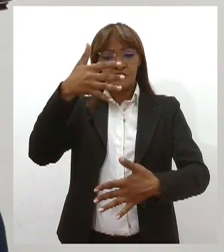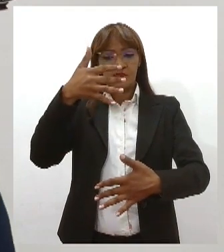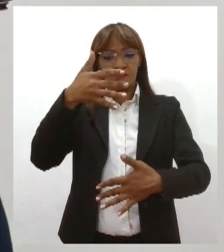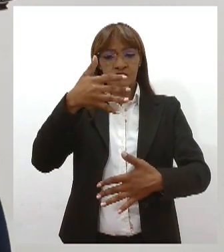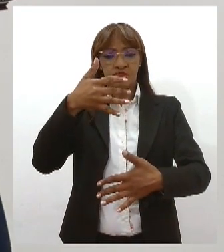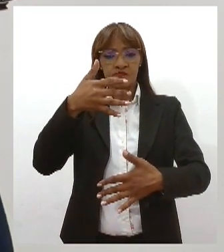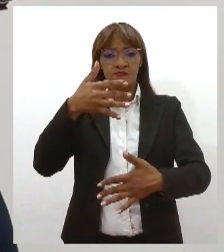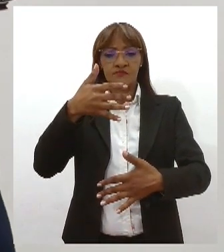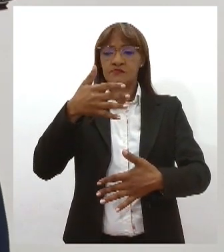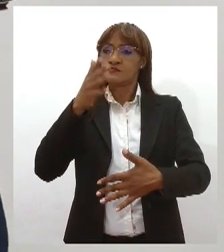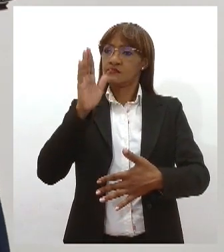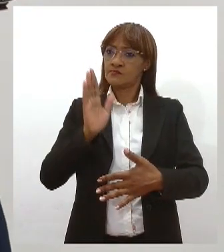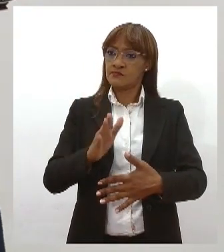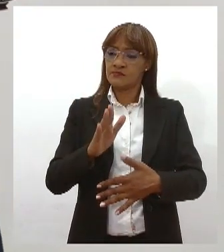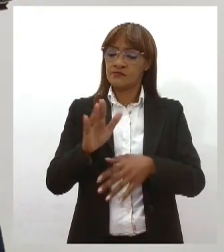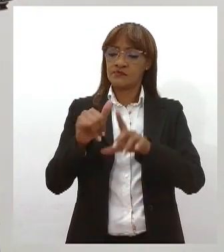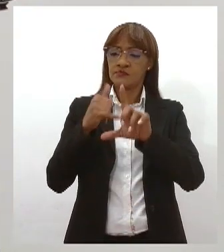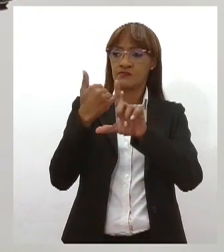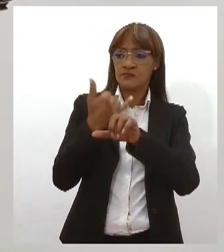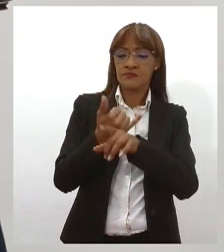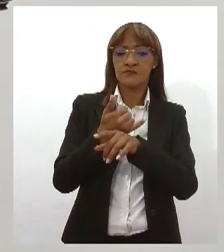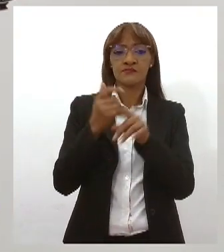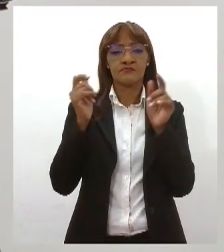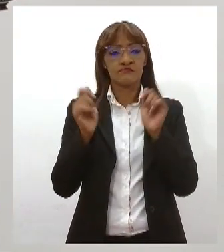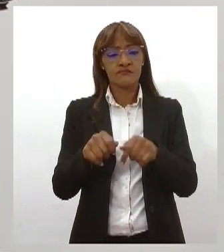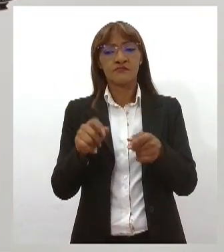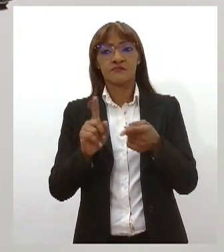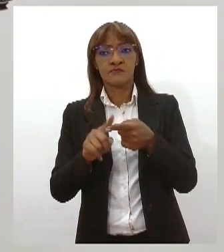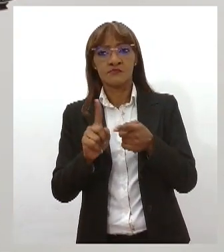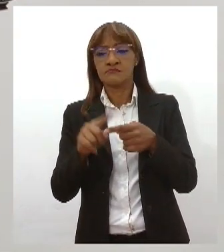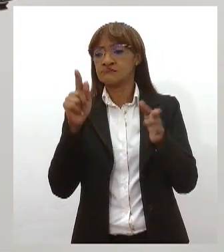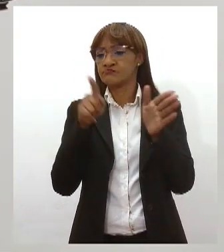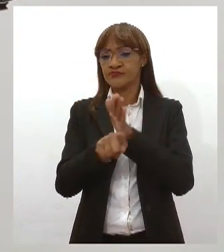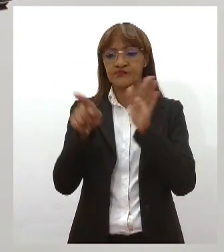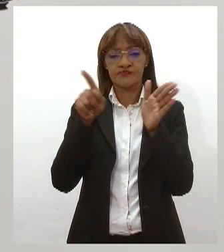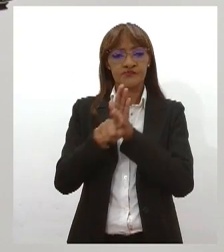do YouTube, e as pessoas podem interagindo em tempo real, mandando suas